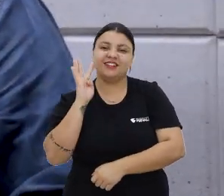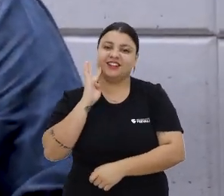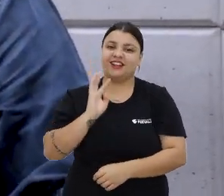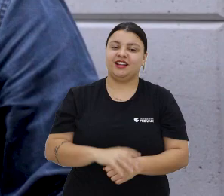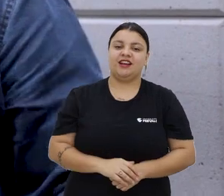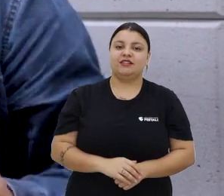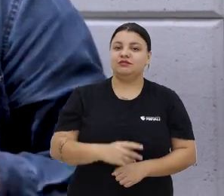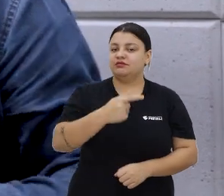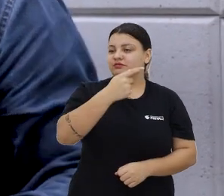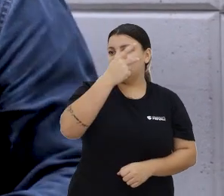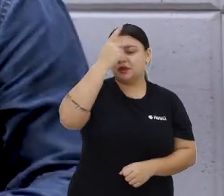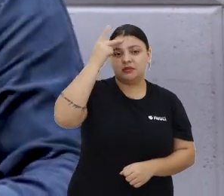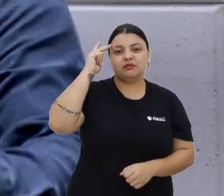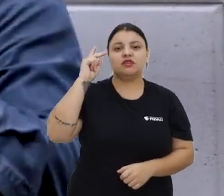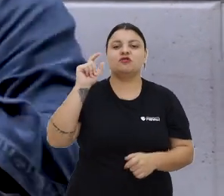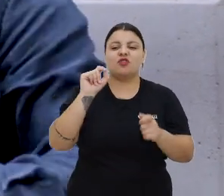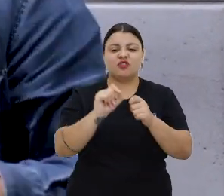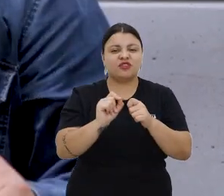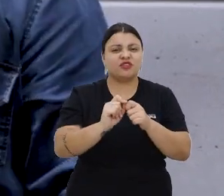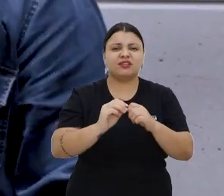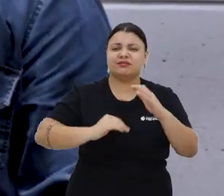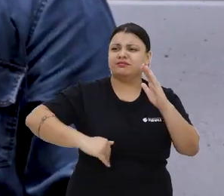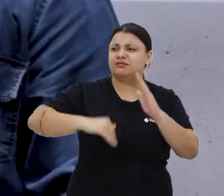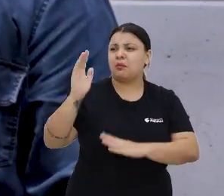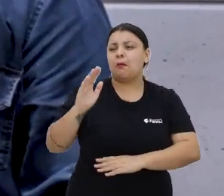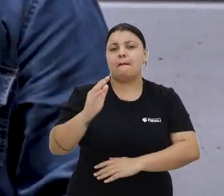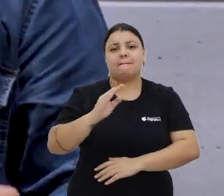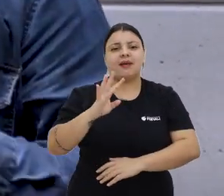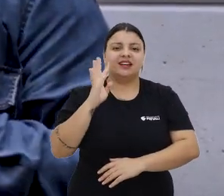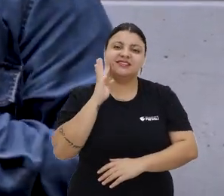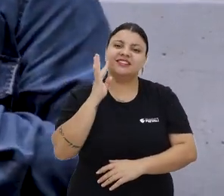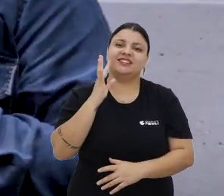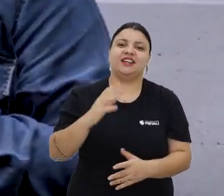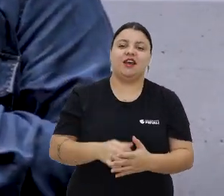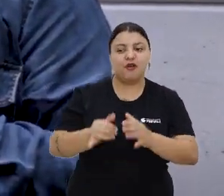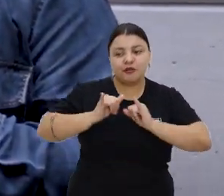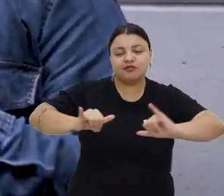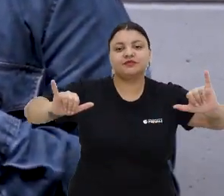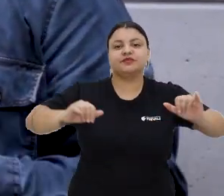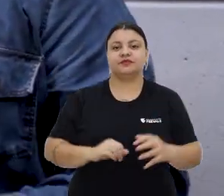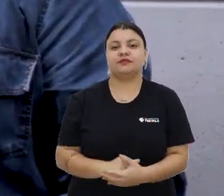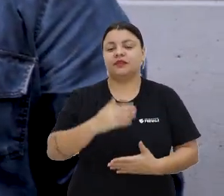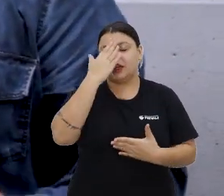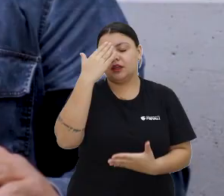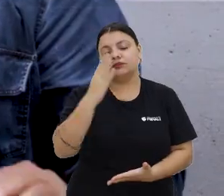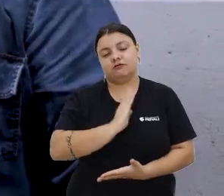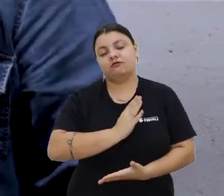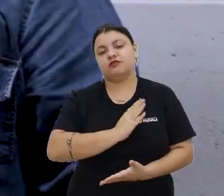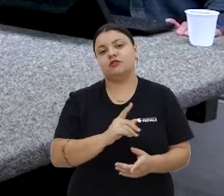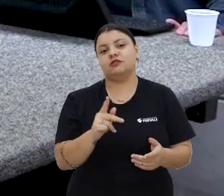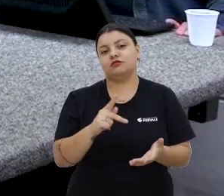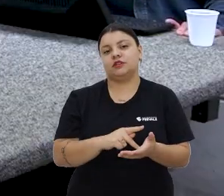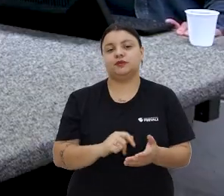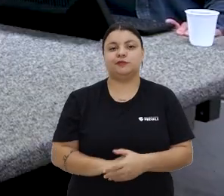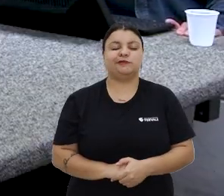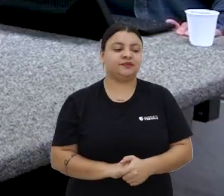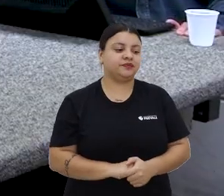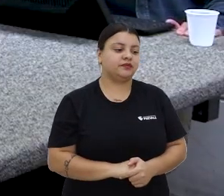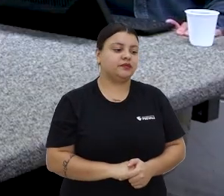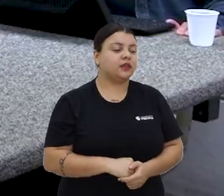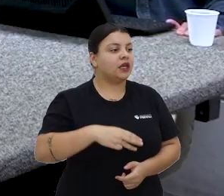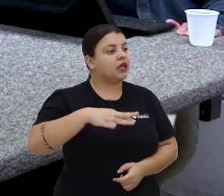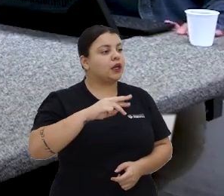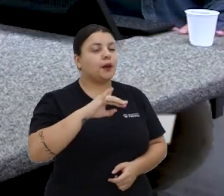com certeza, vão fazer com que isso fique mais potencializado. Então, agradecer de coração. Ana... E